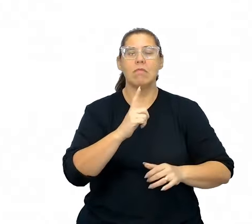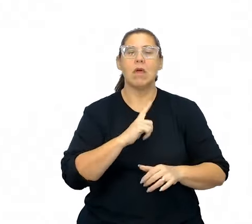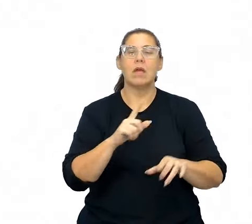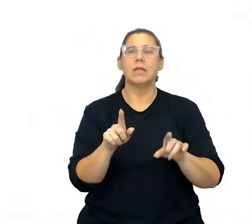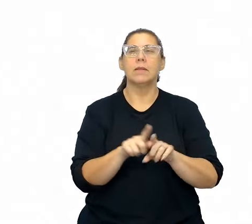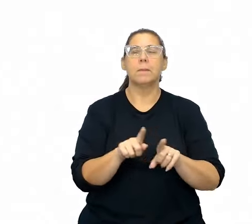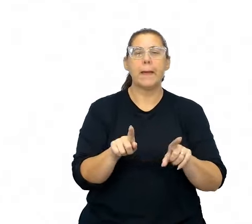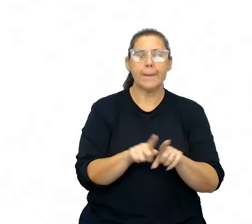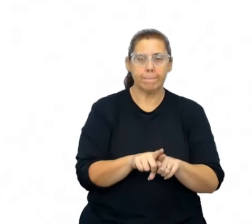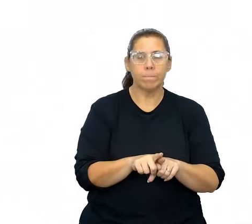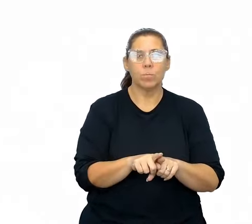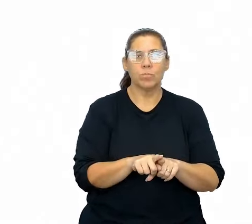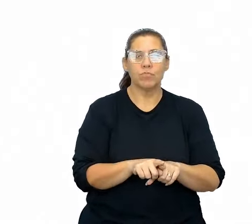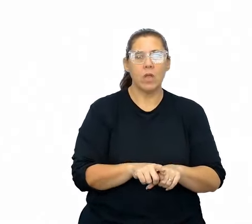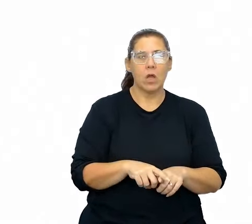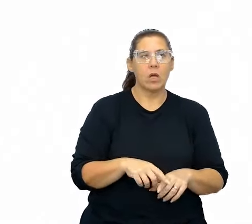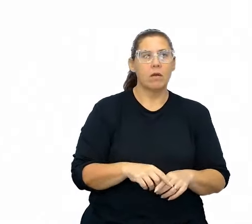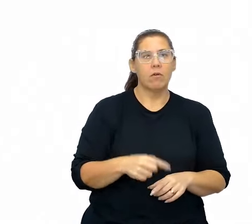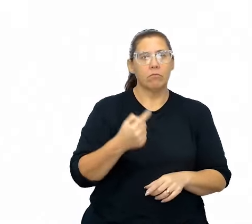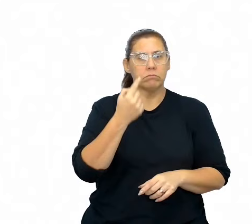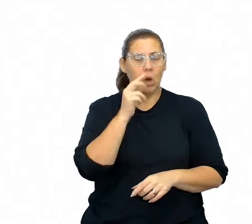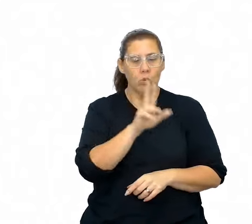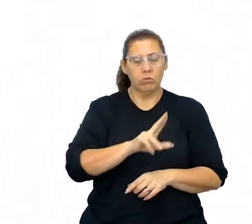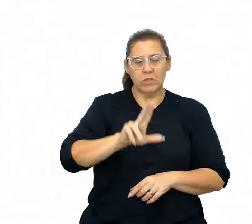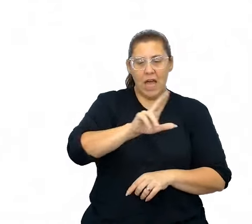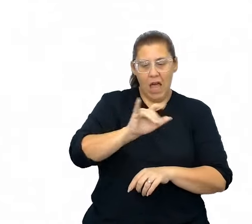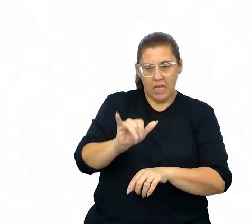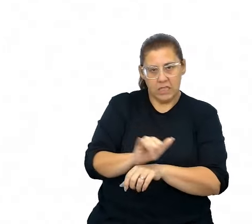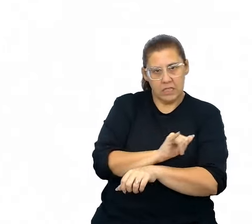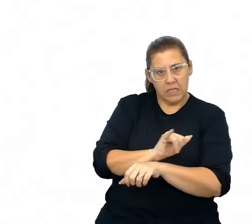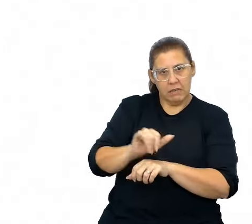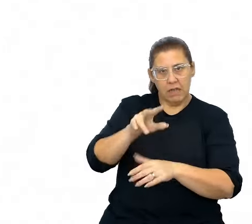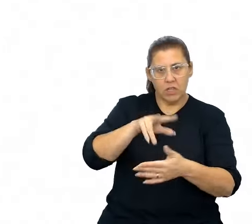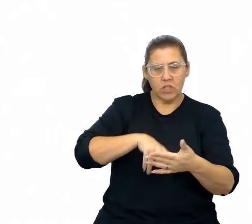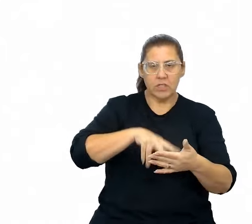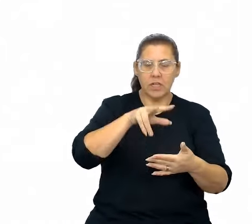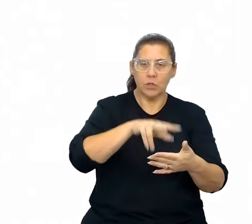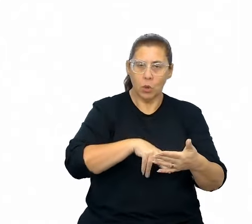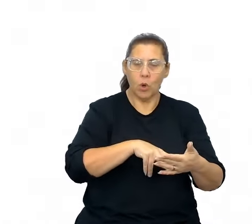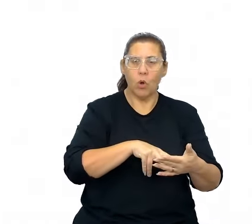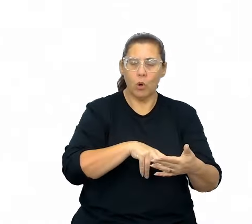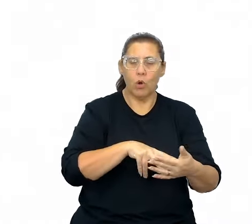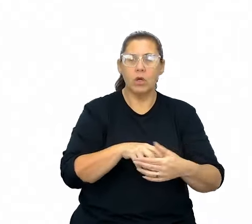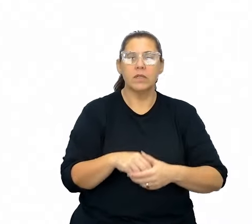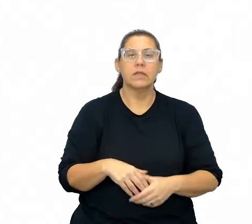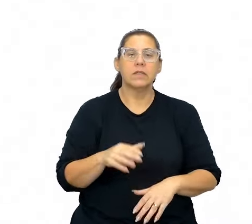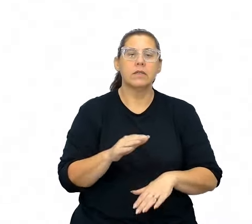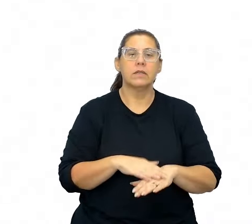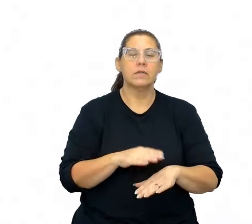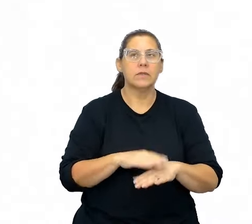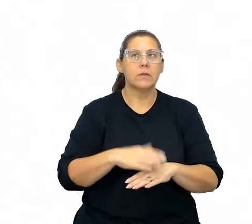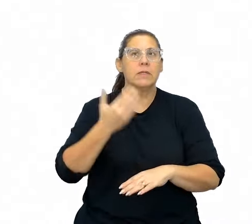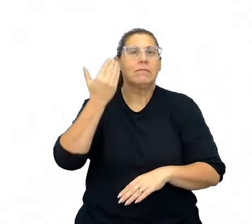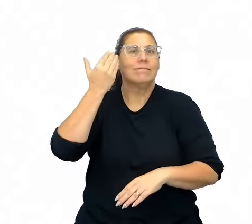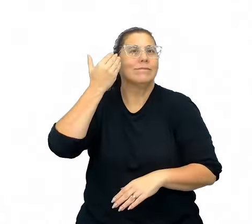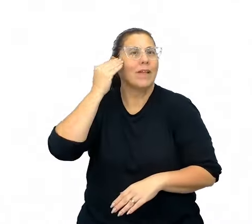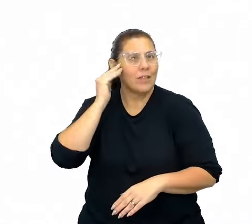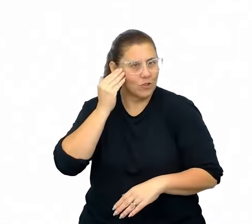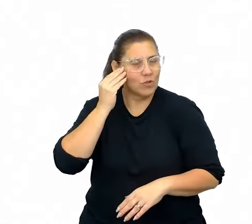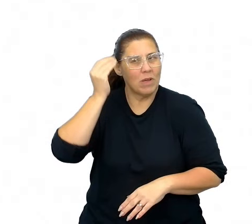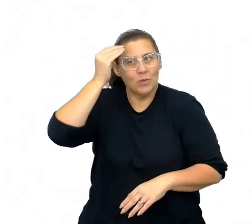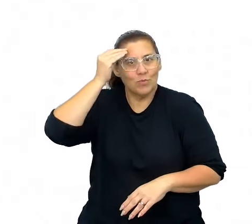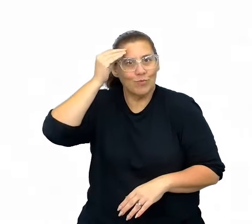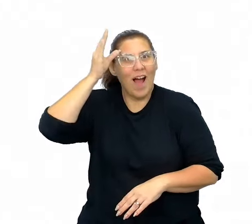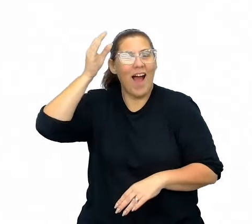vão acionar as estratégias leitoras que levará à compreensão